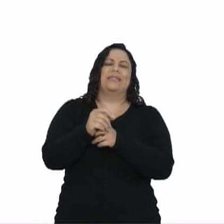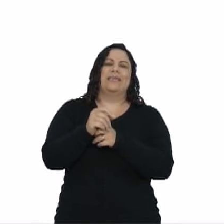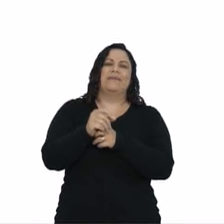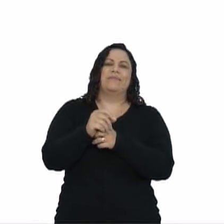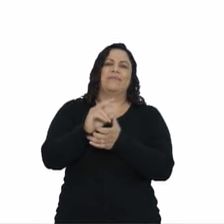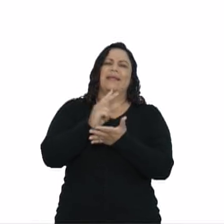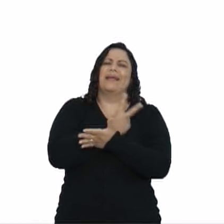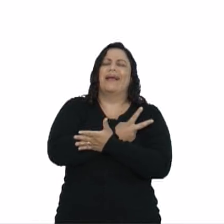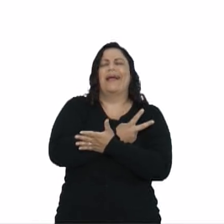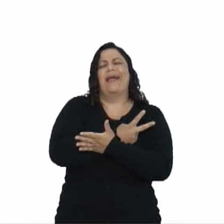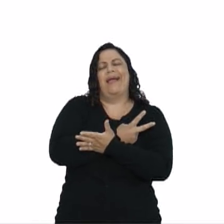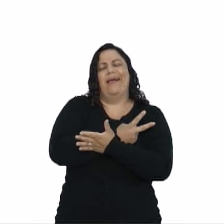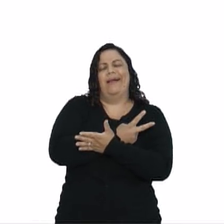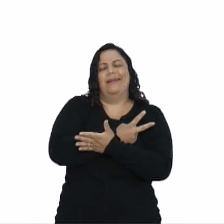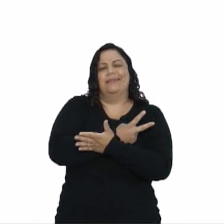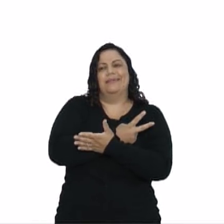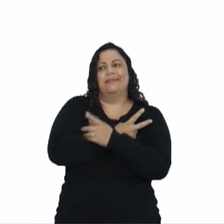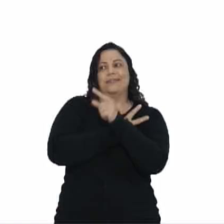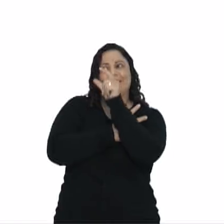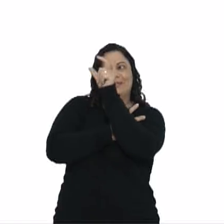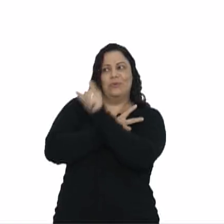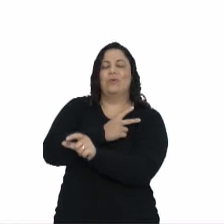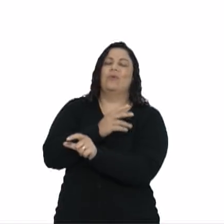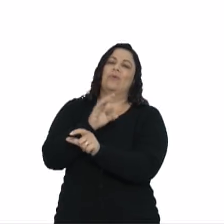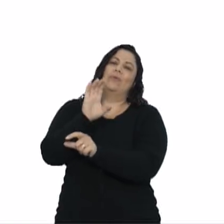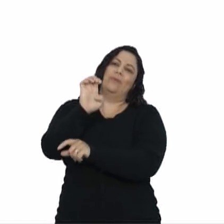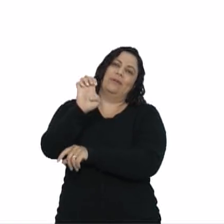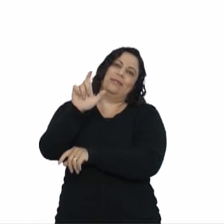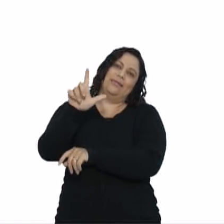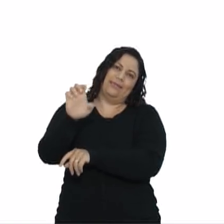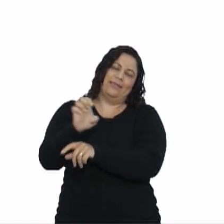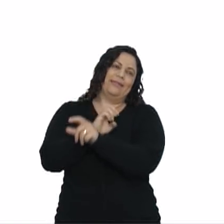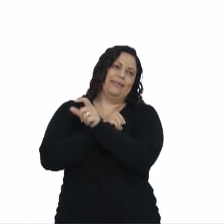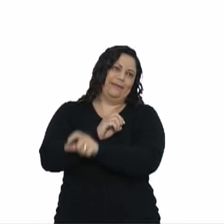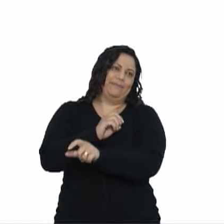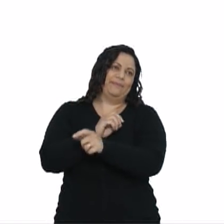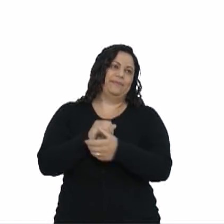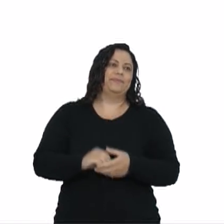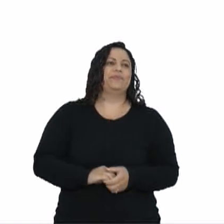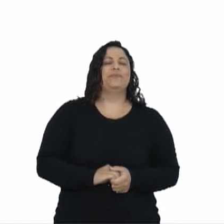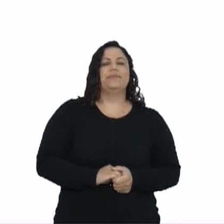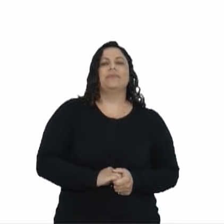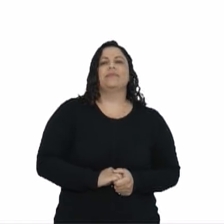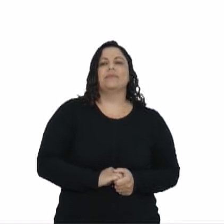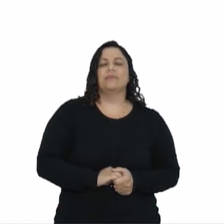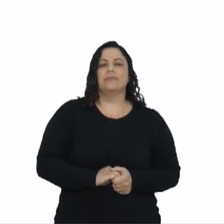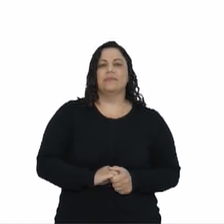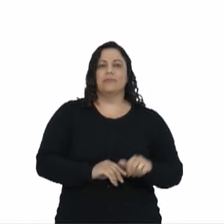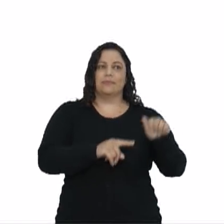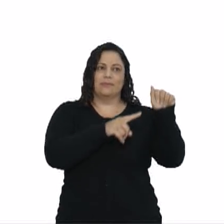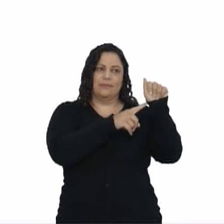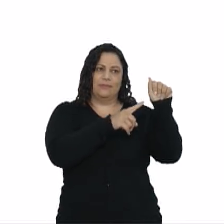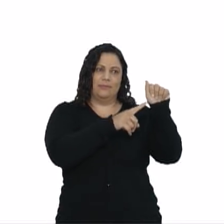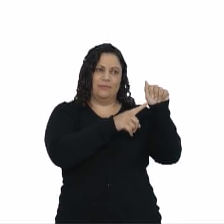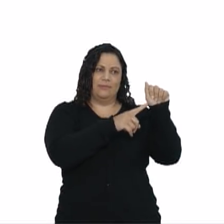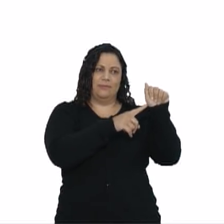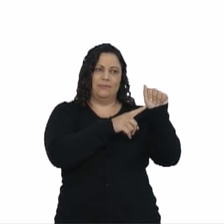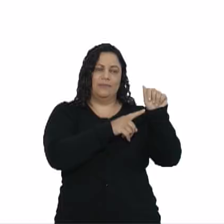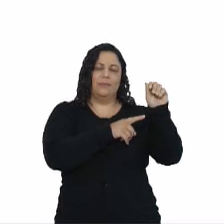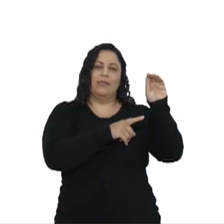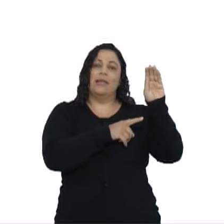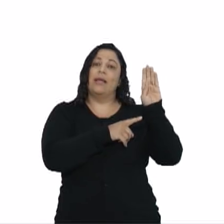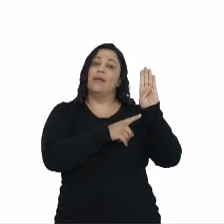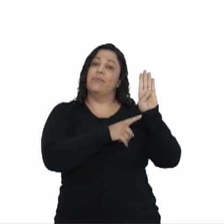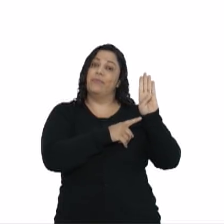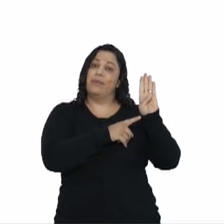correta de acordo com a norma. Vamos lá. Letra A. Regência nominal conforme a norma culta. Letra B. Desleal